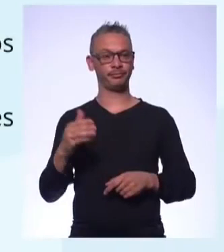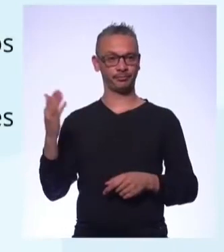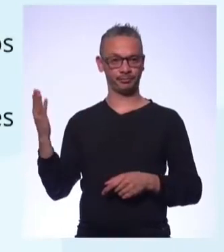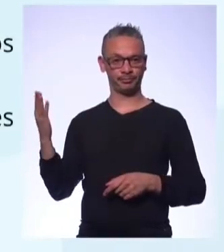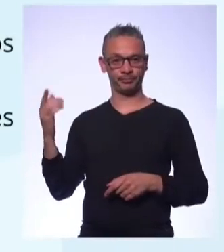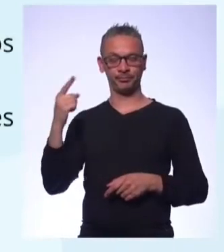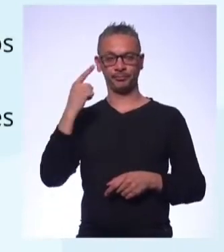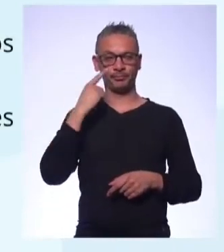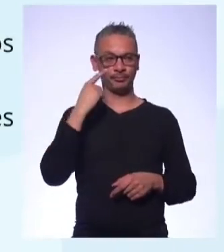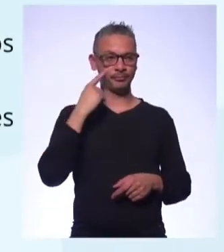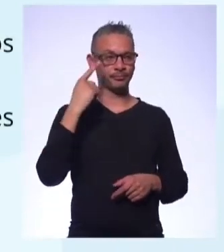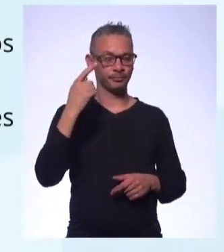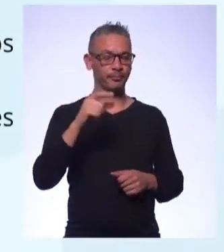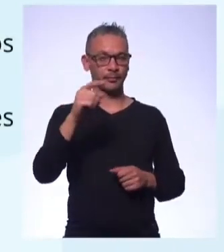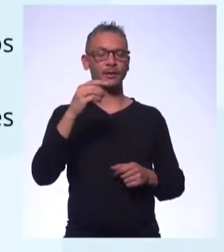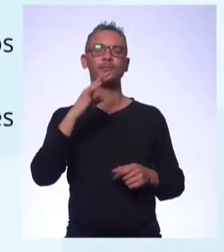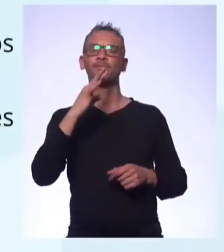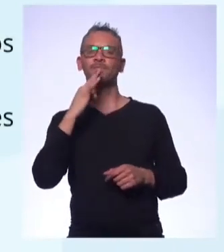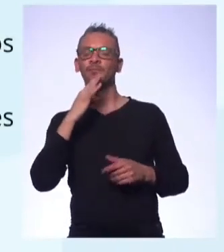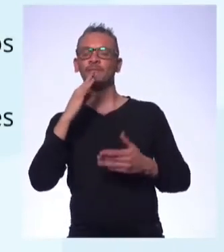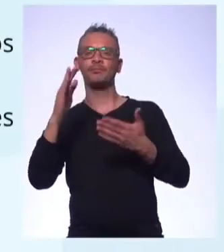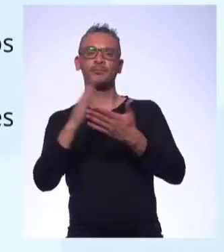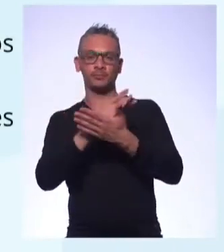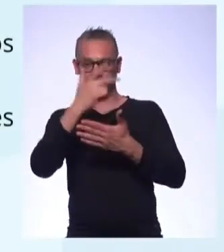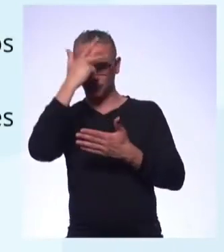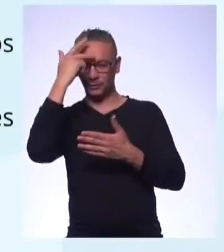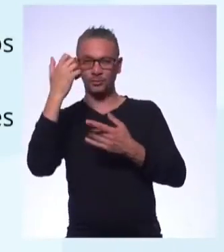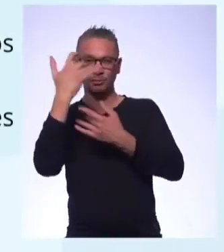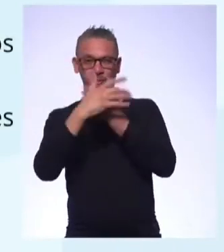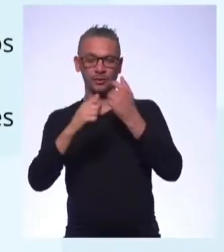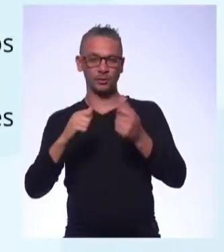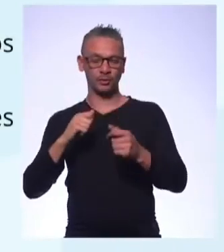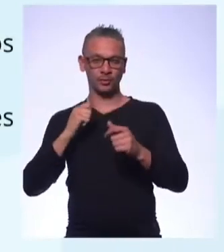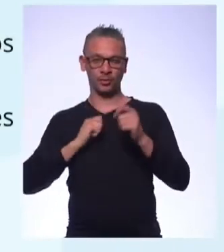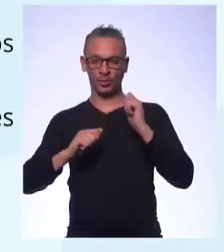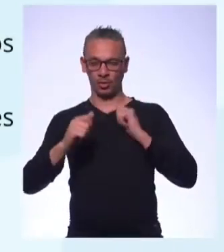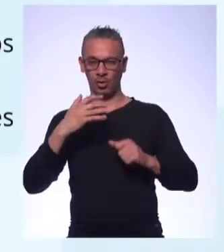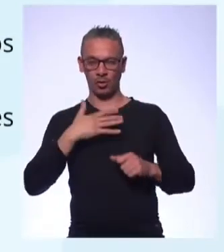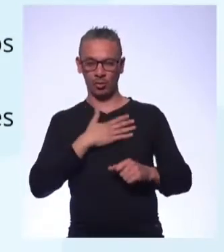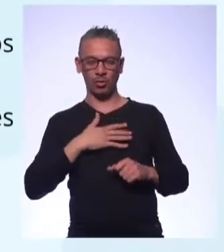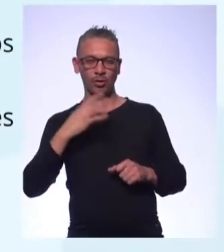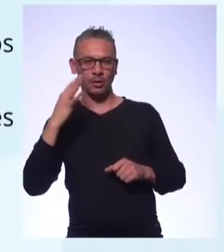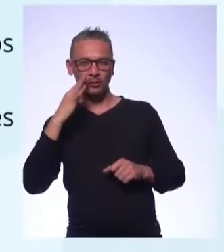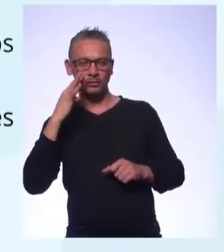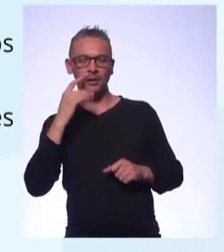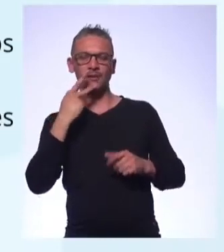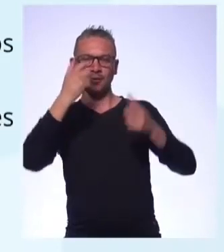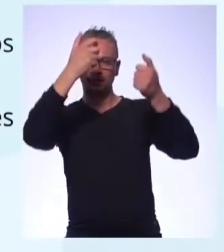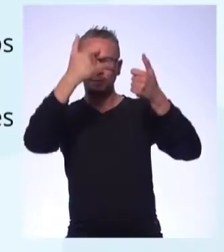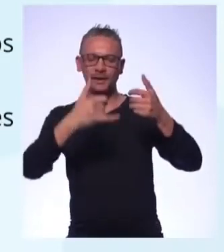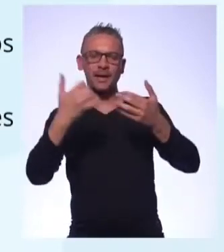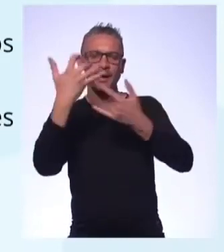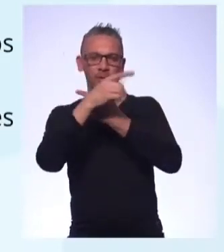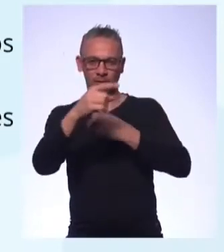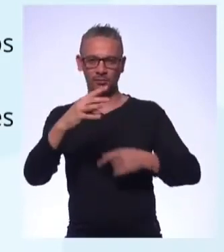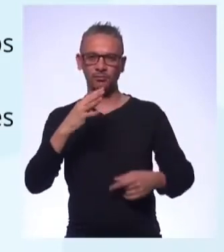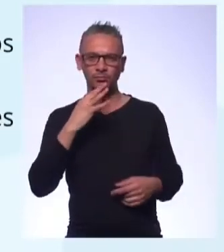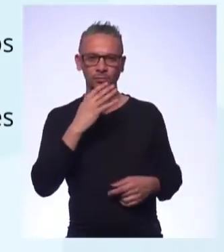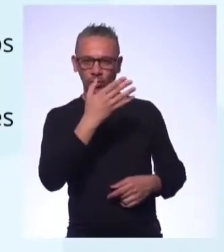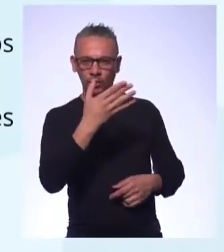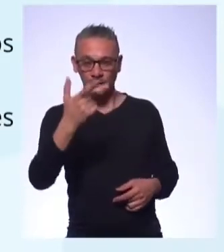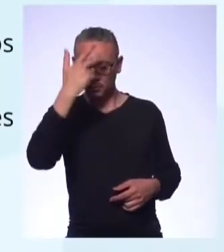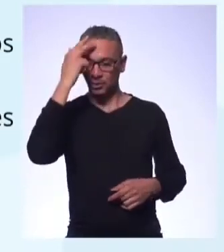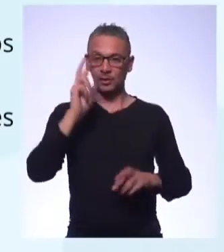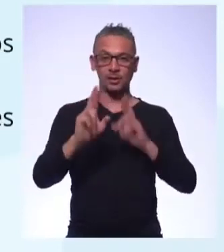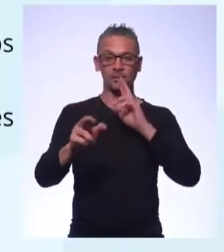vão colocando aqui, se vocês conhecem alguns deles. Vocês conhecem? Coloca para mim no chat. Vocês conhecem alguns dos que eu citei? Sim, bastante falando que sim.